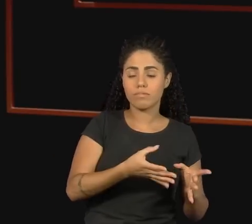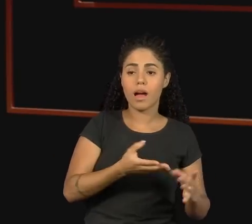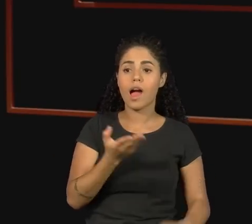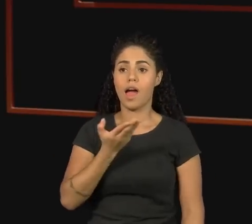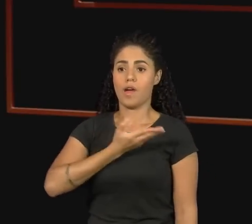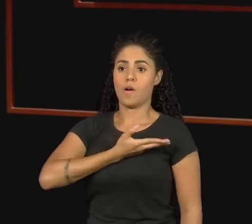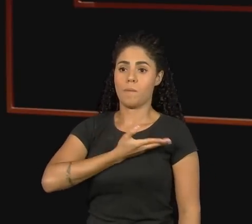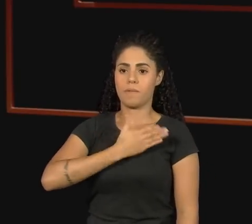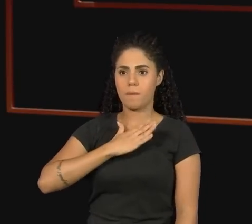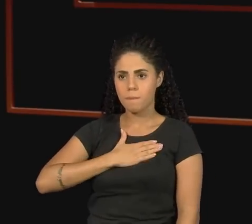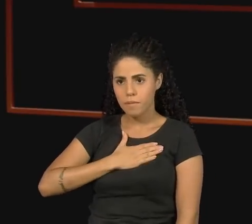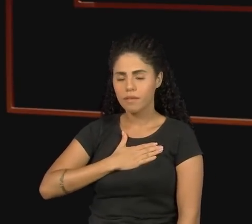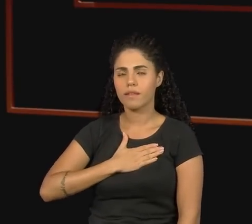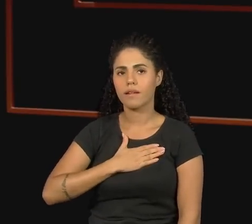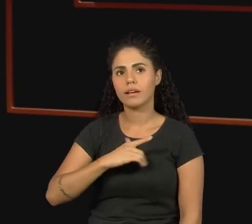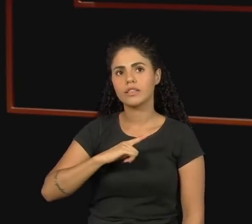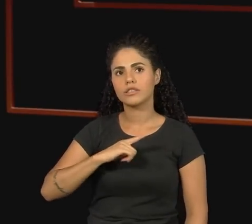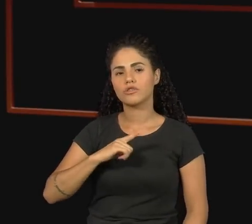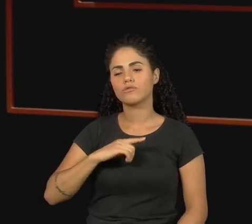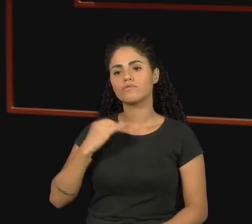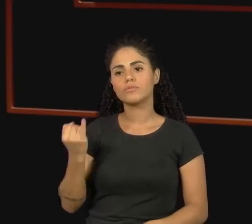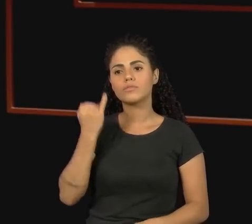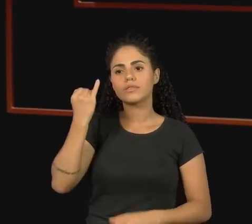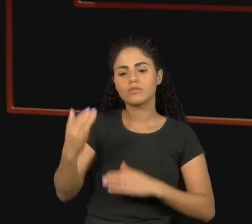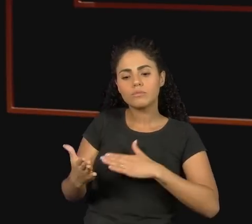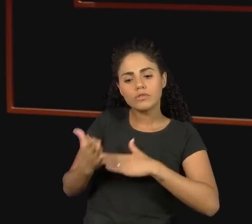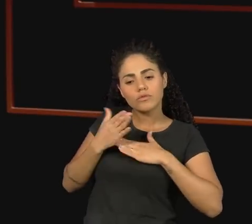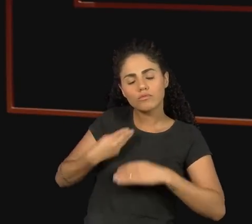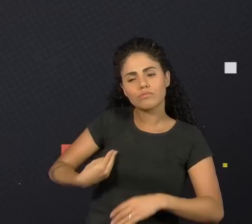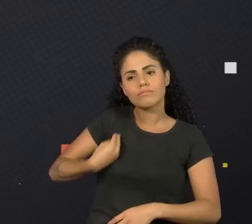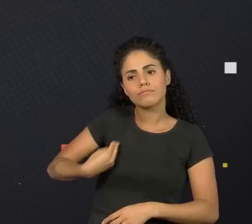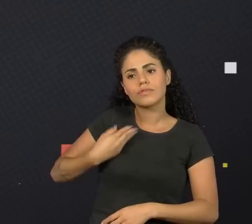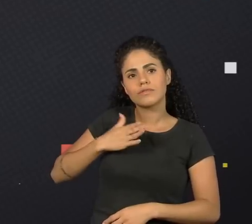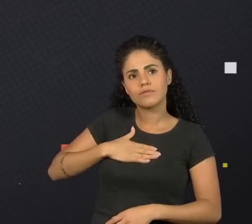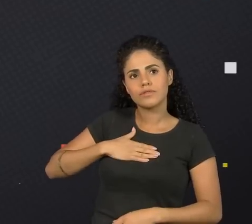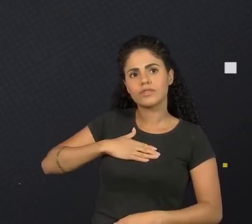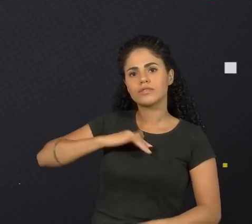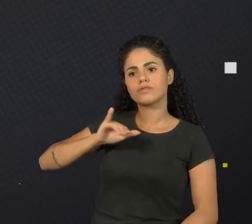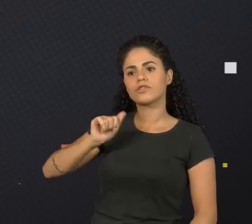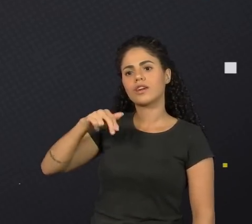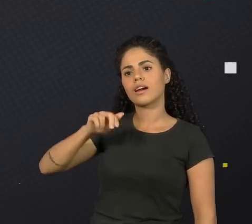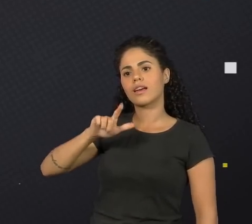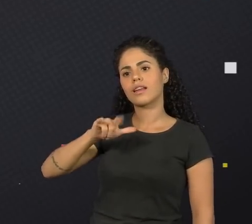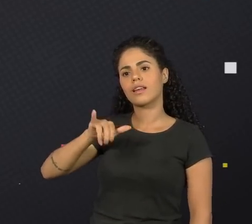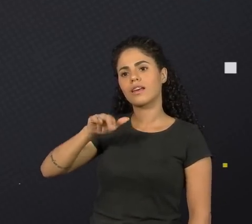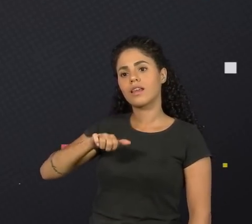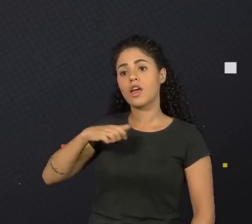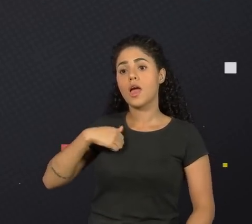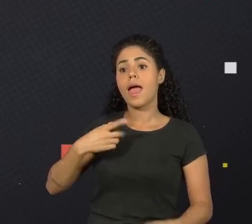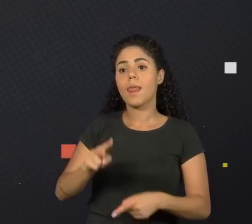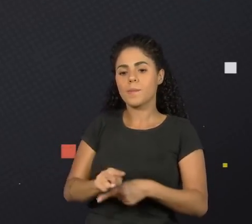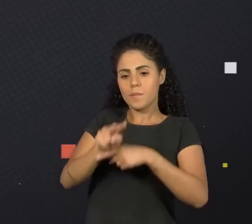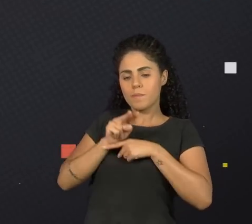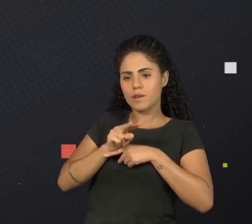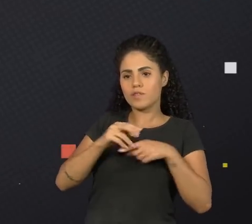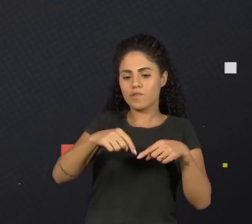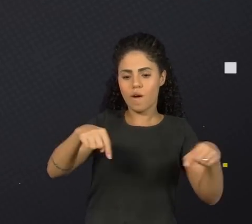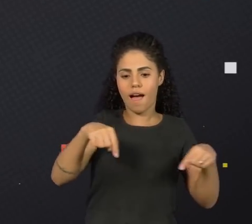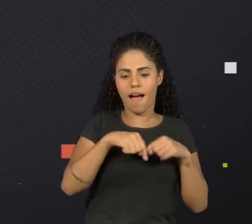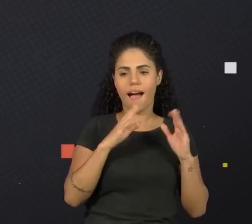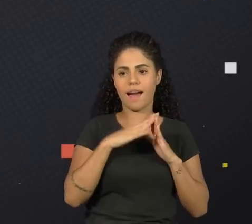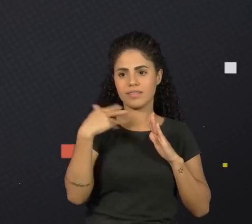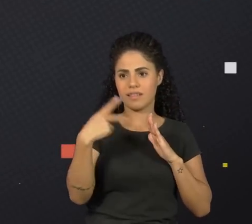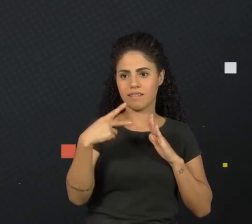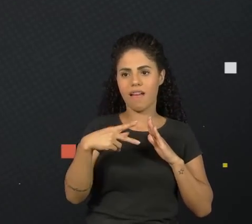teve um papel muito especial na minha vida, a Jaqueline Farias, me cedeu um apartamento dela, de